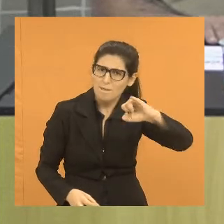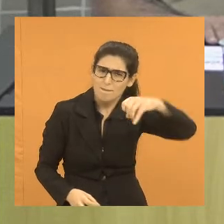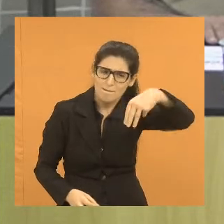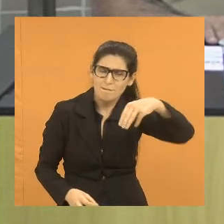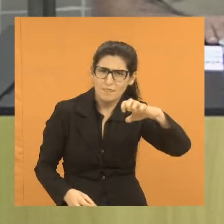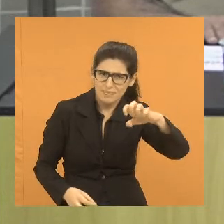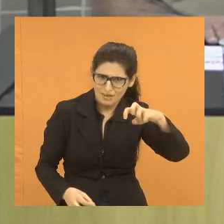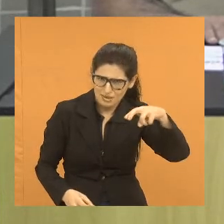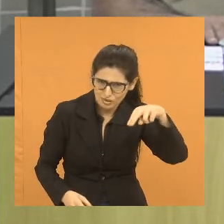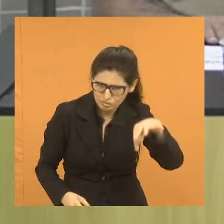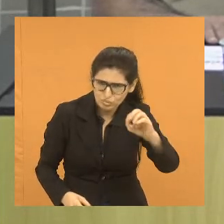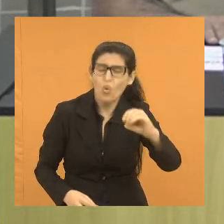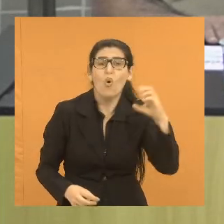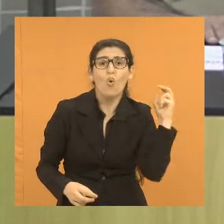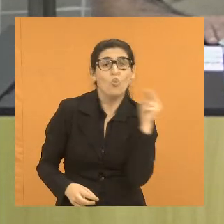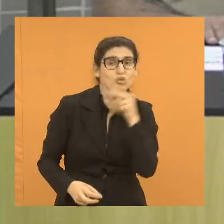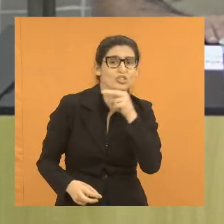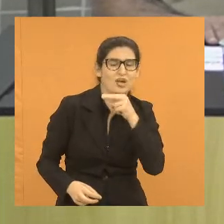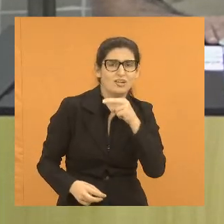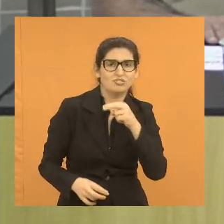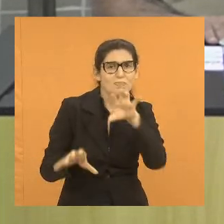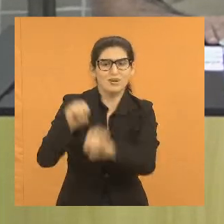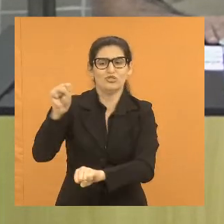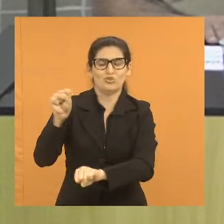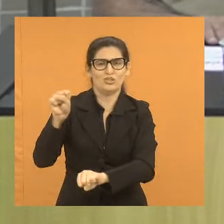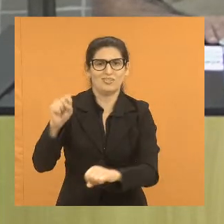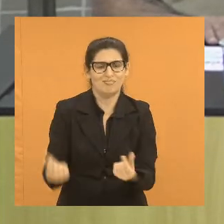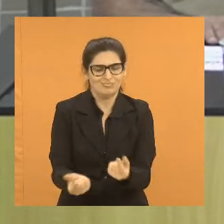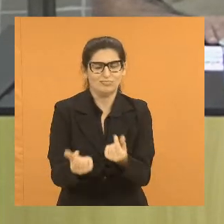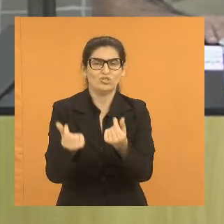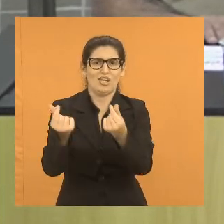prejuízos para o sistema de saúde com corte de verba.